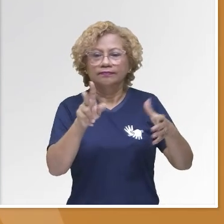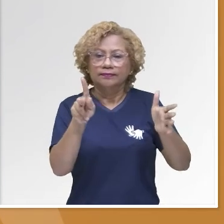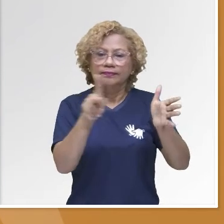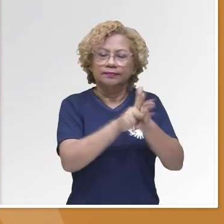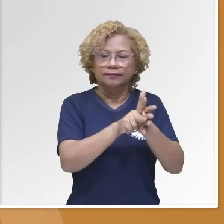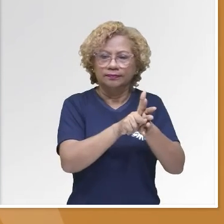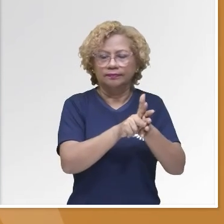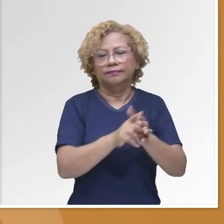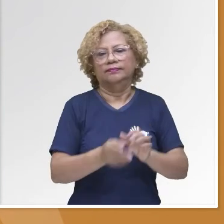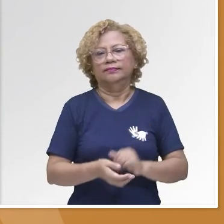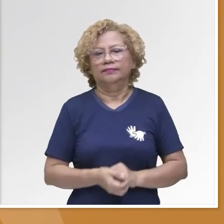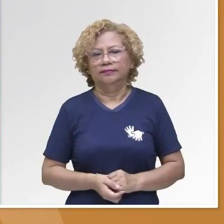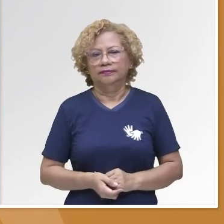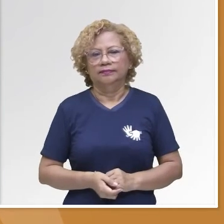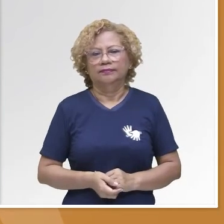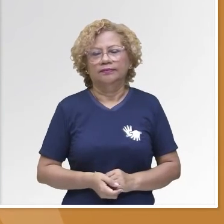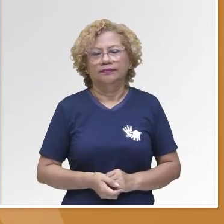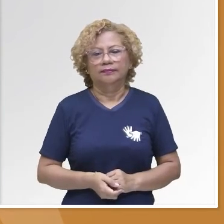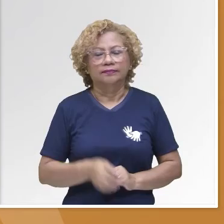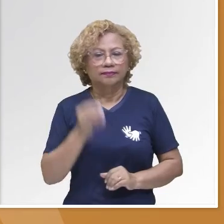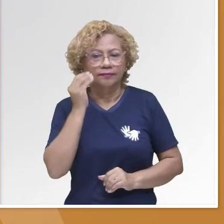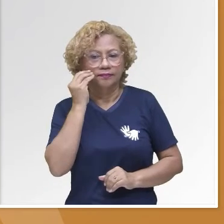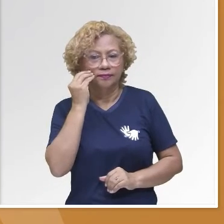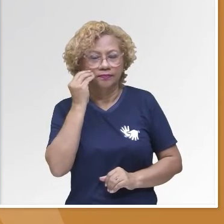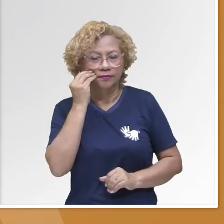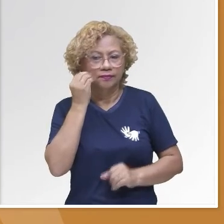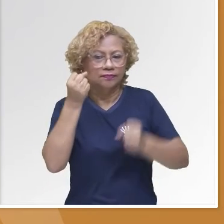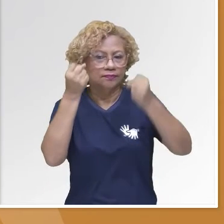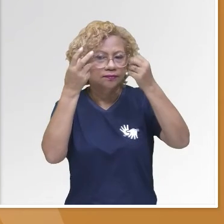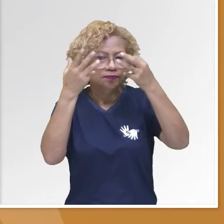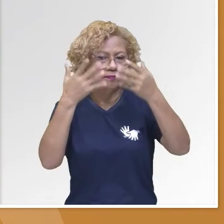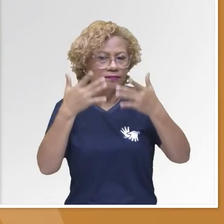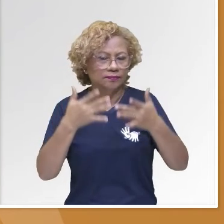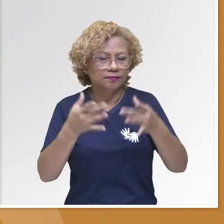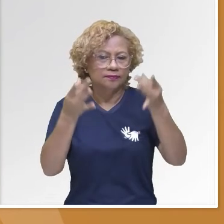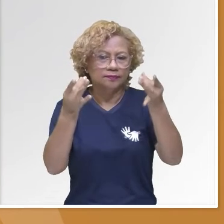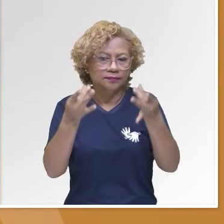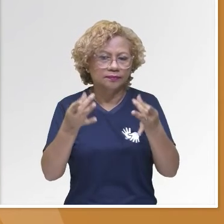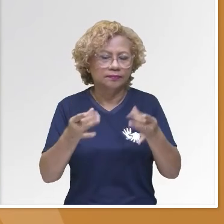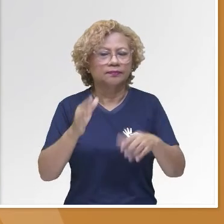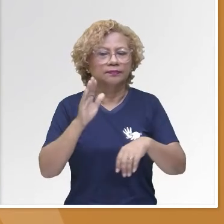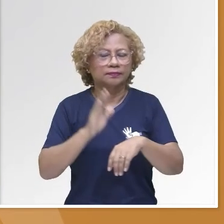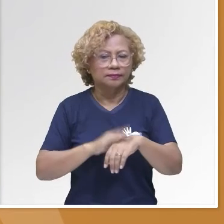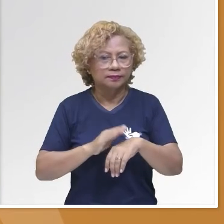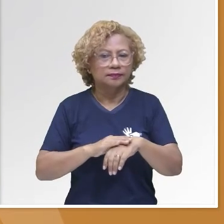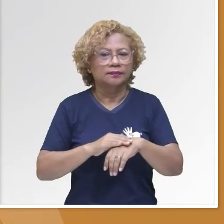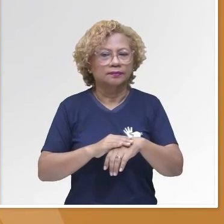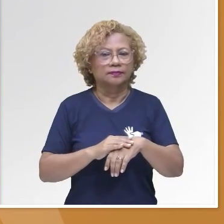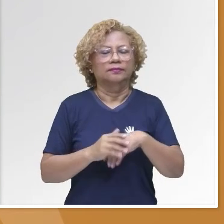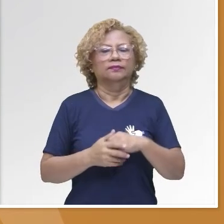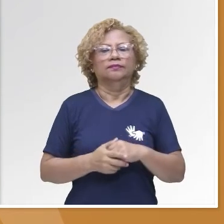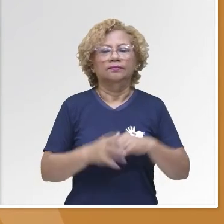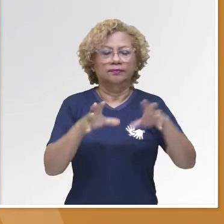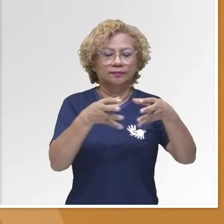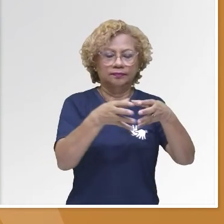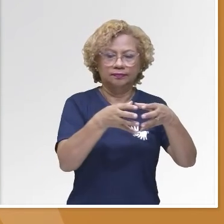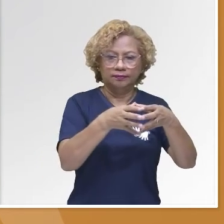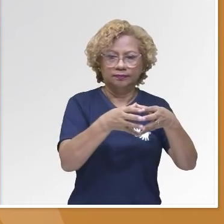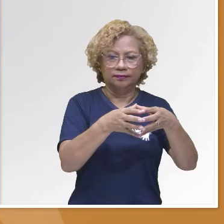específico da União Europeia, que daqui a pouquinho vocês irão estudar mais com a professora Bárbara as características da